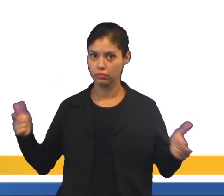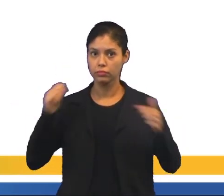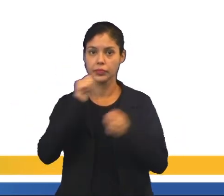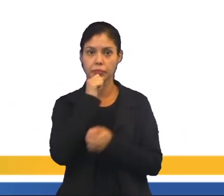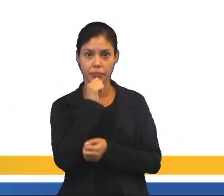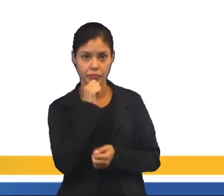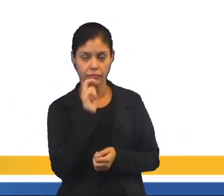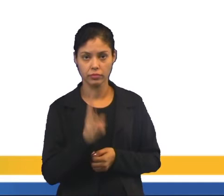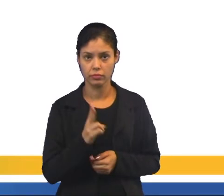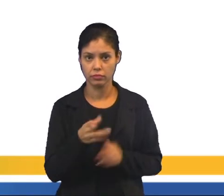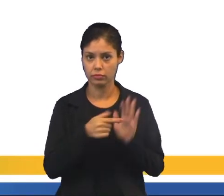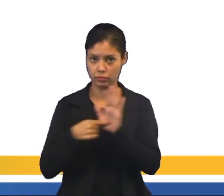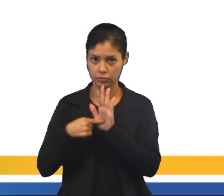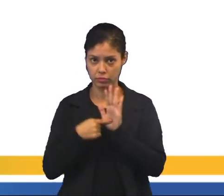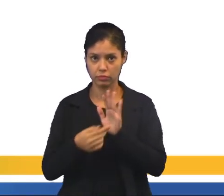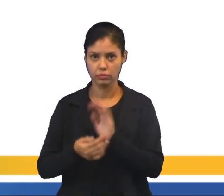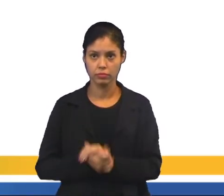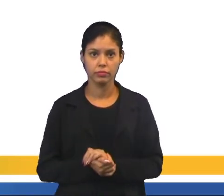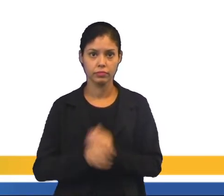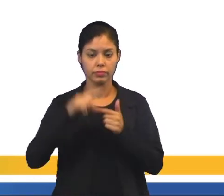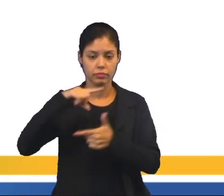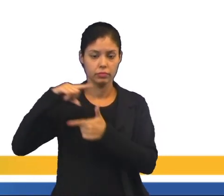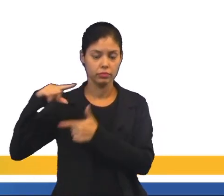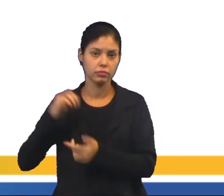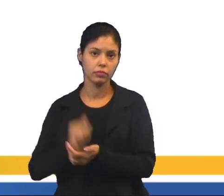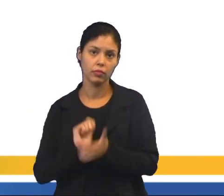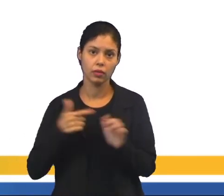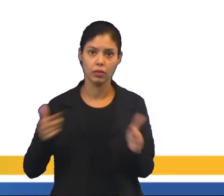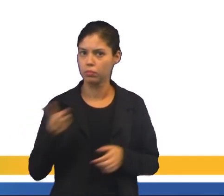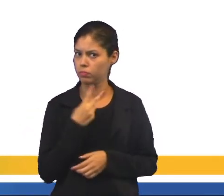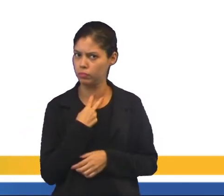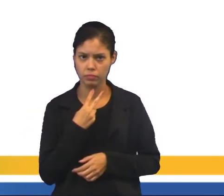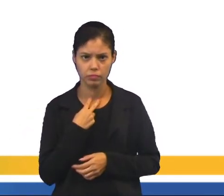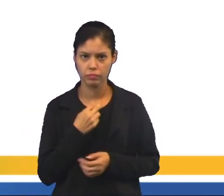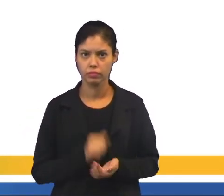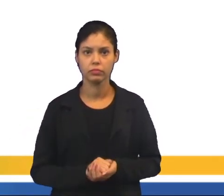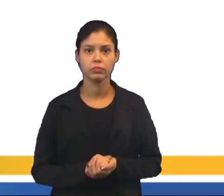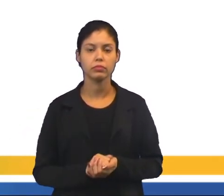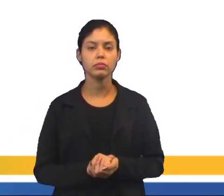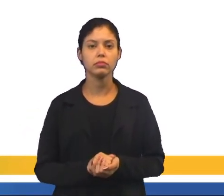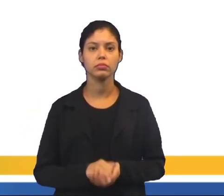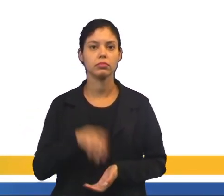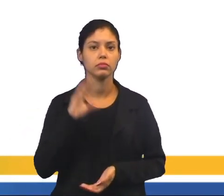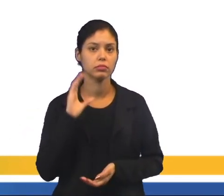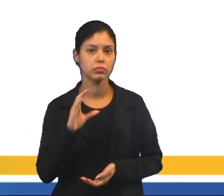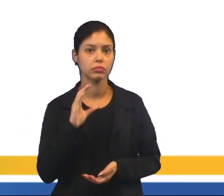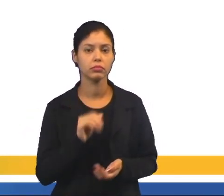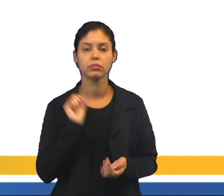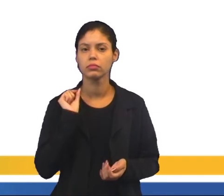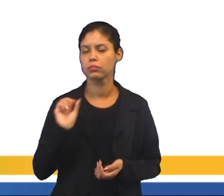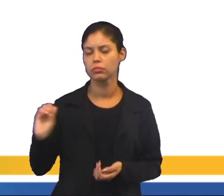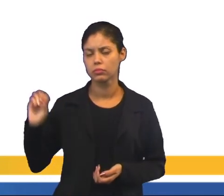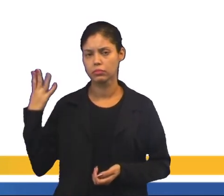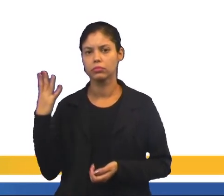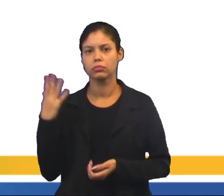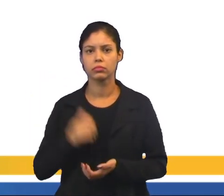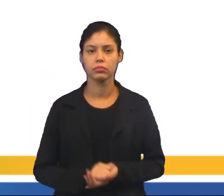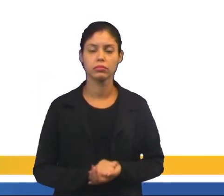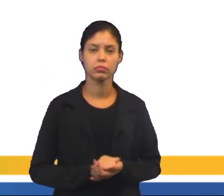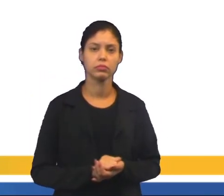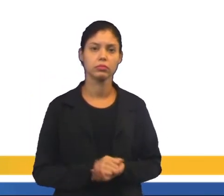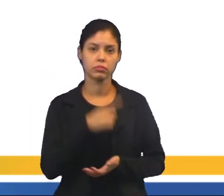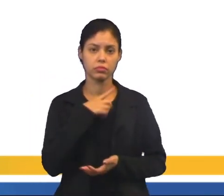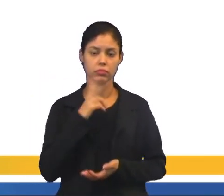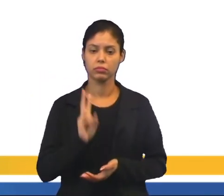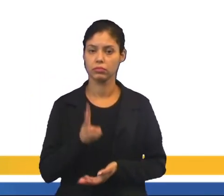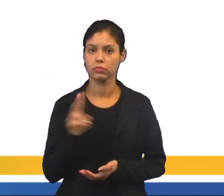estar na mesma proporção, ela tem quadradinhos a mais, não pode ser. Na C, o que acontece aí na C?